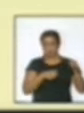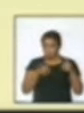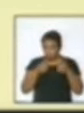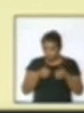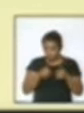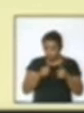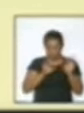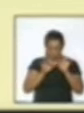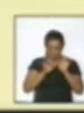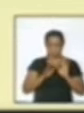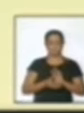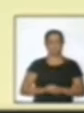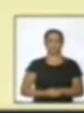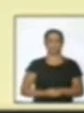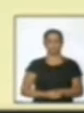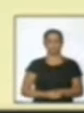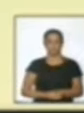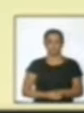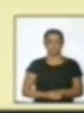aqui.